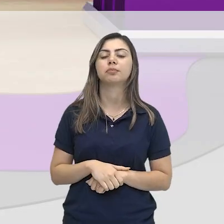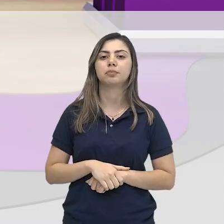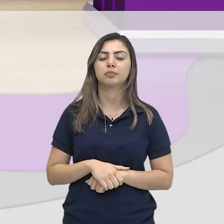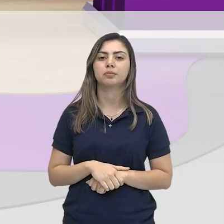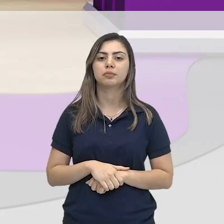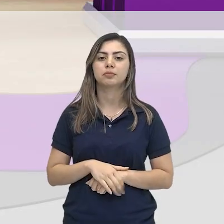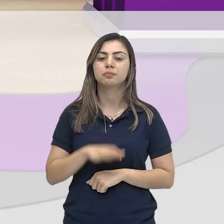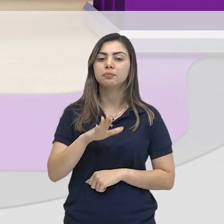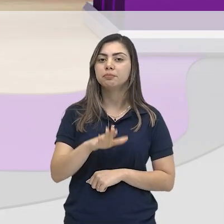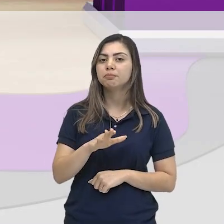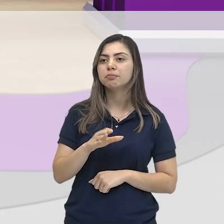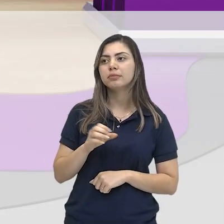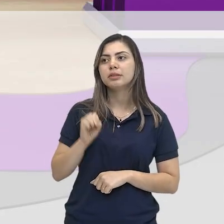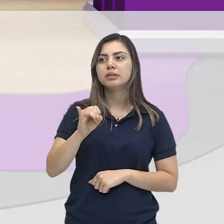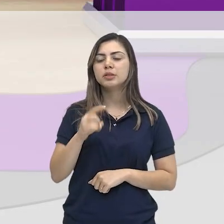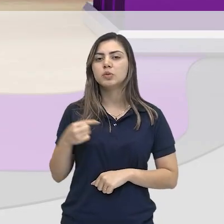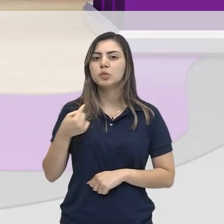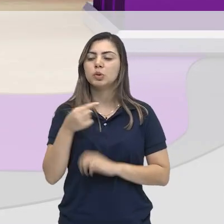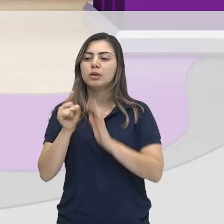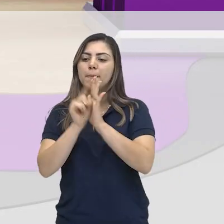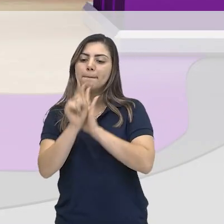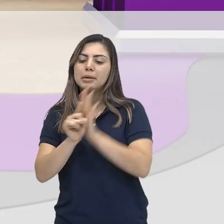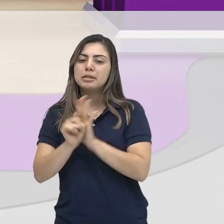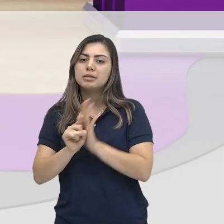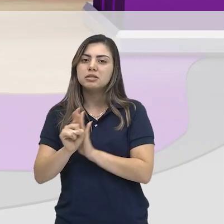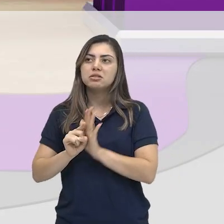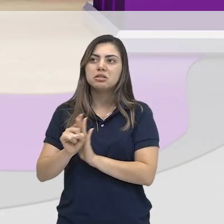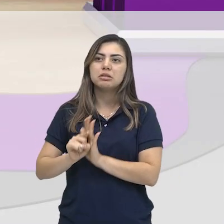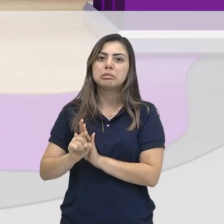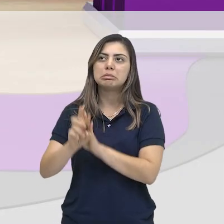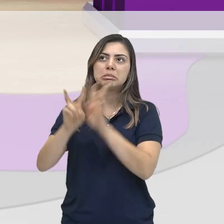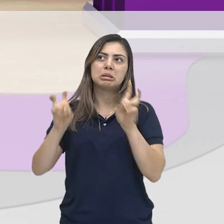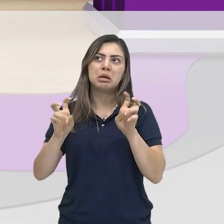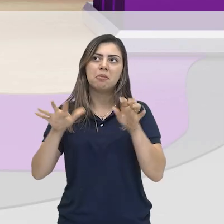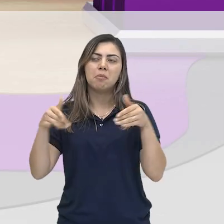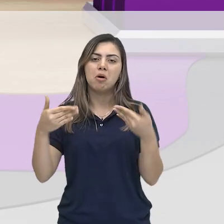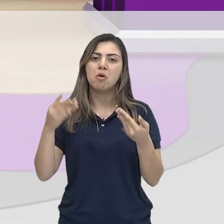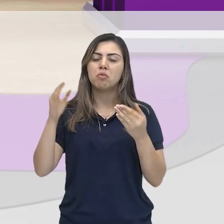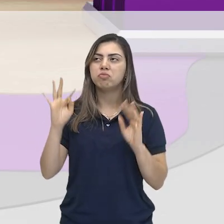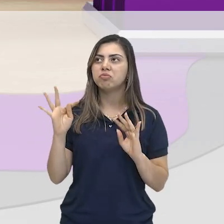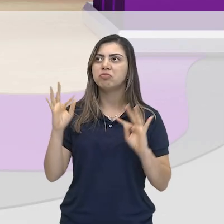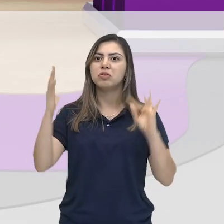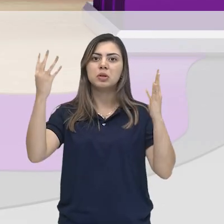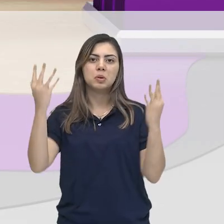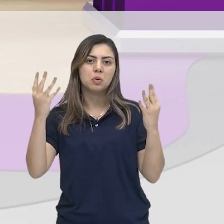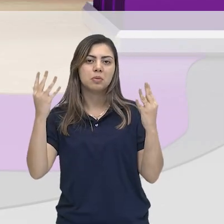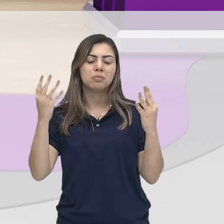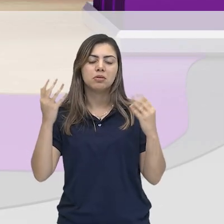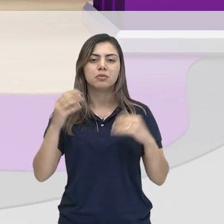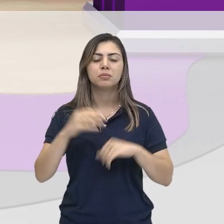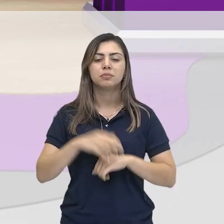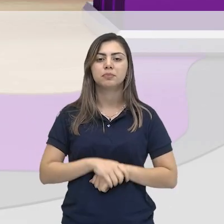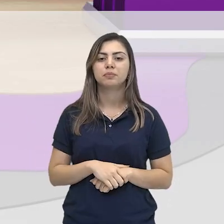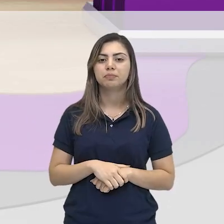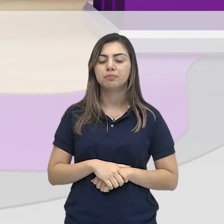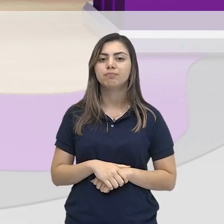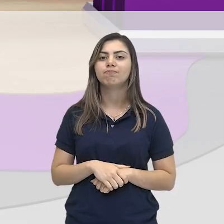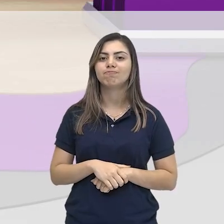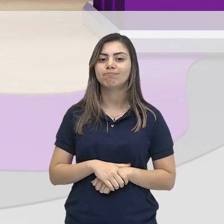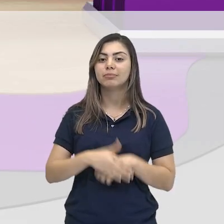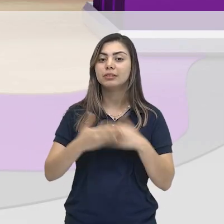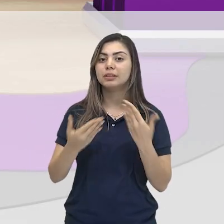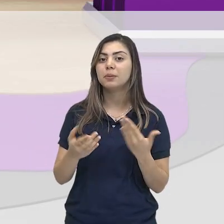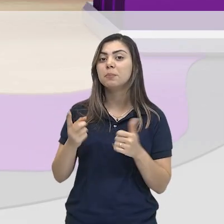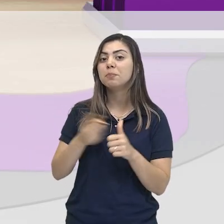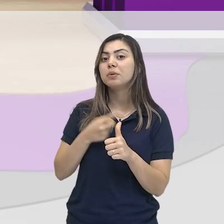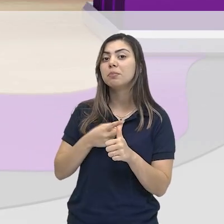ou vamos realizar um estudo, né, uma pesquisa sobre um determinado fenômeno ou um determinado comportamento, né,